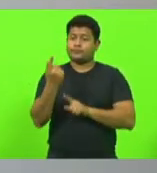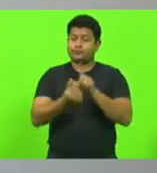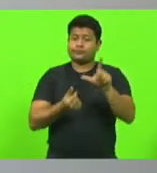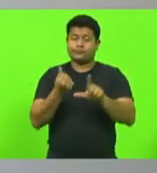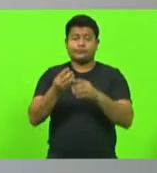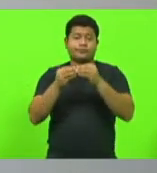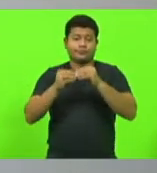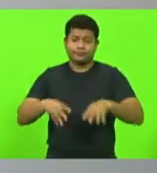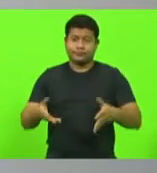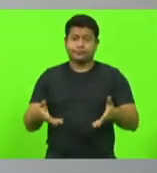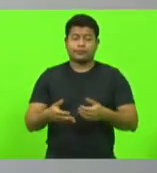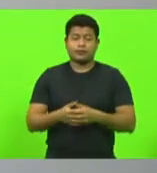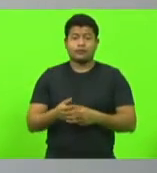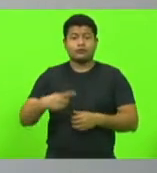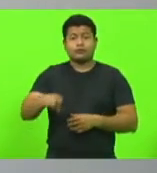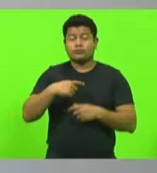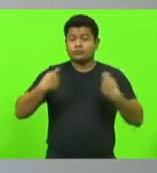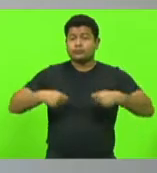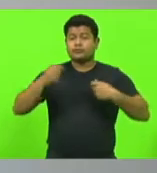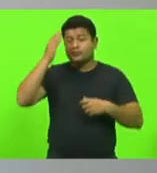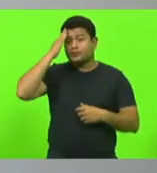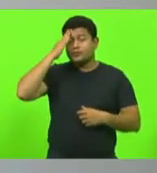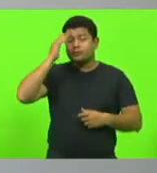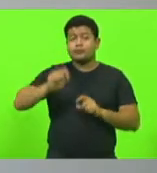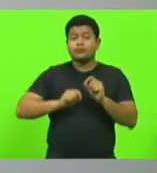precisamos saber o que de fato é,